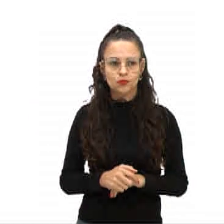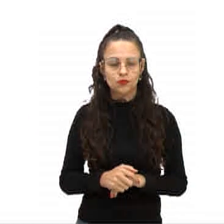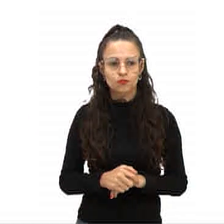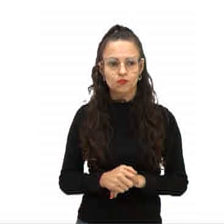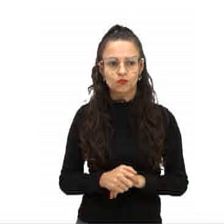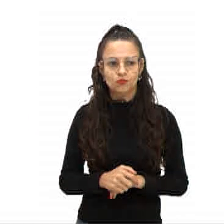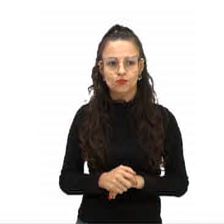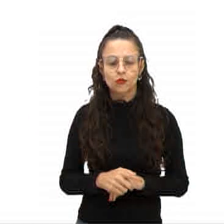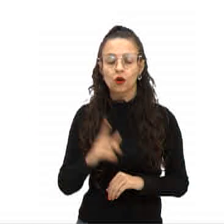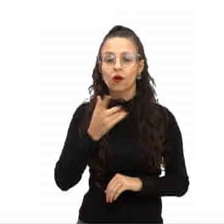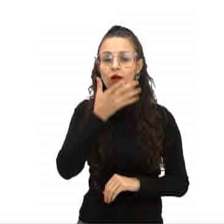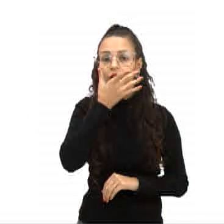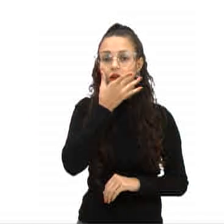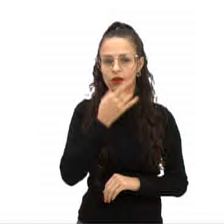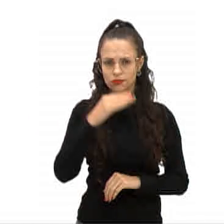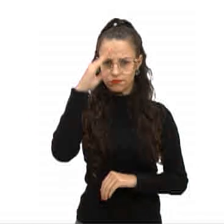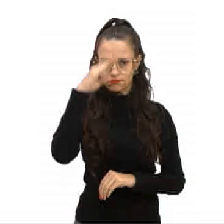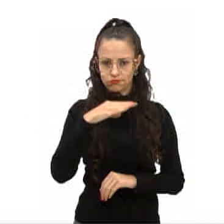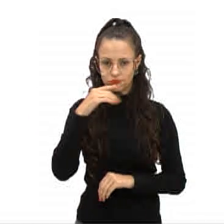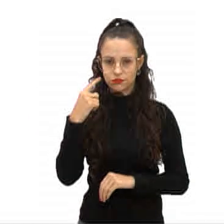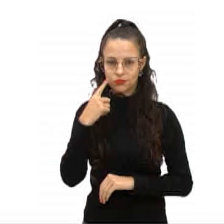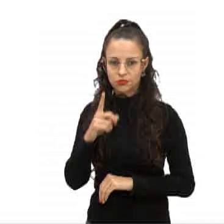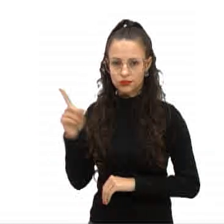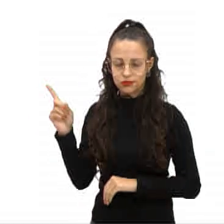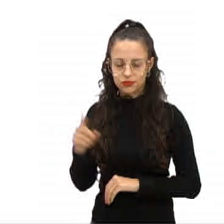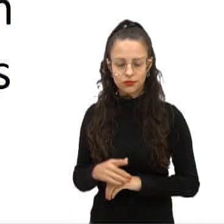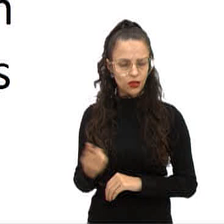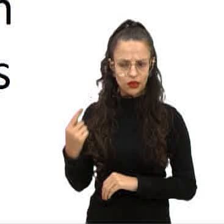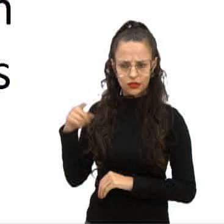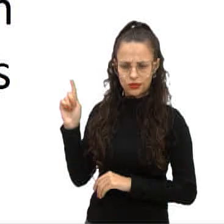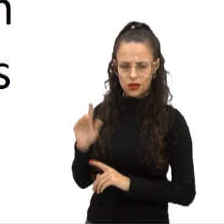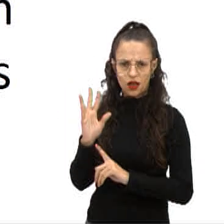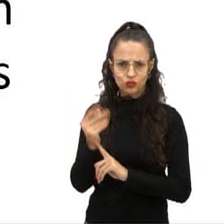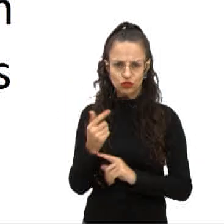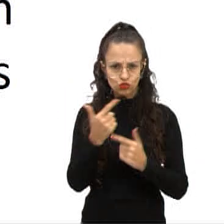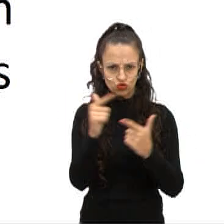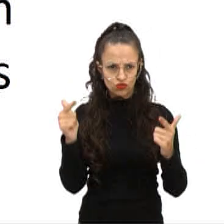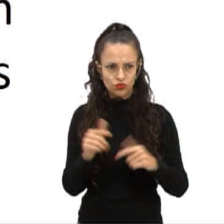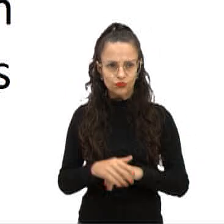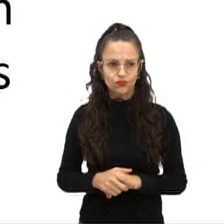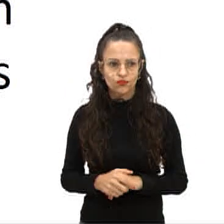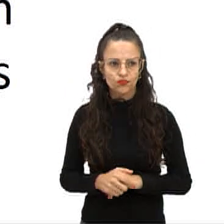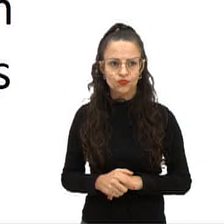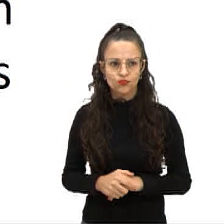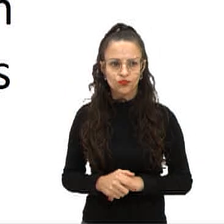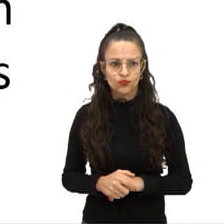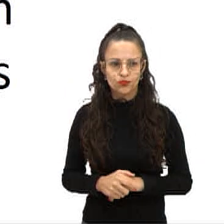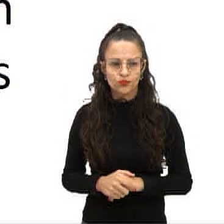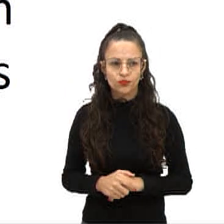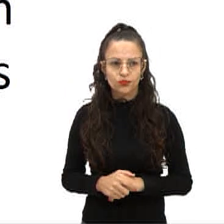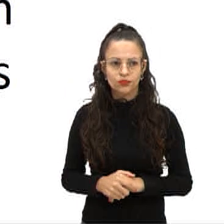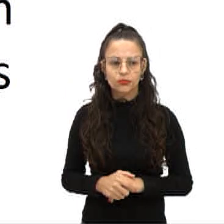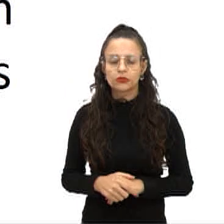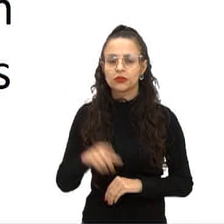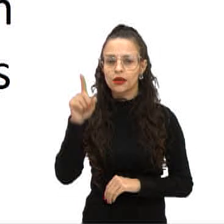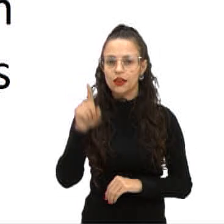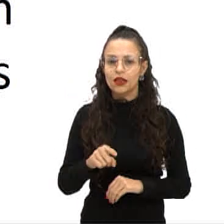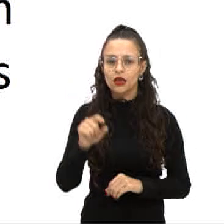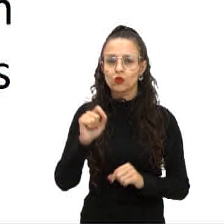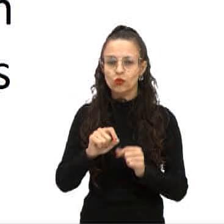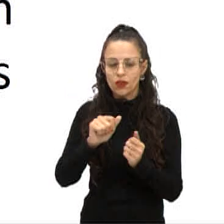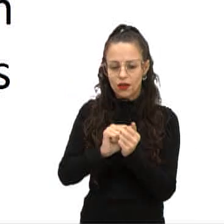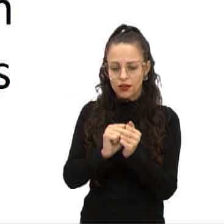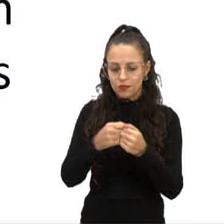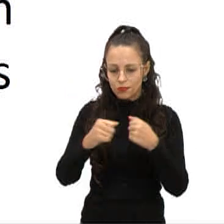dessa concepção. Olha a cara de mal. A gente não tinha isso nas outras artes, tá? Então vamos lá. Os Iluminuras também, que eram aqueles